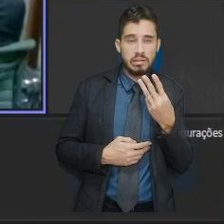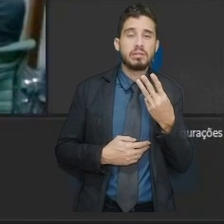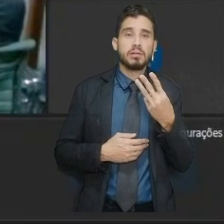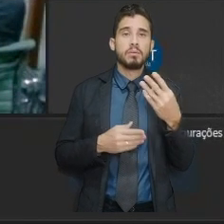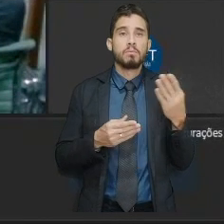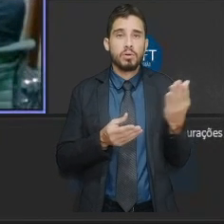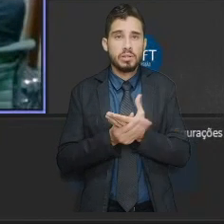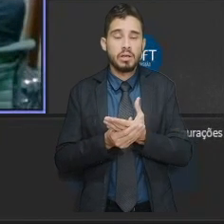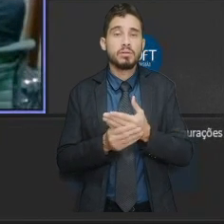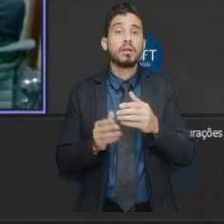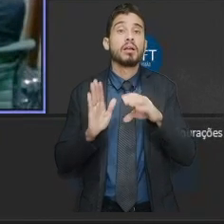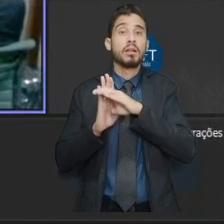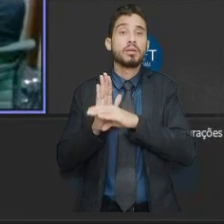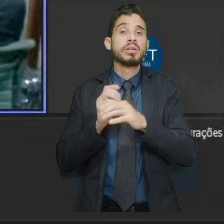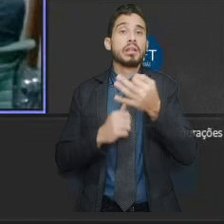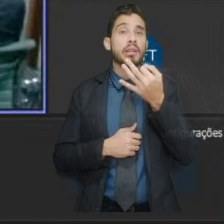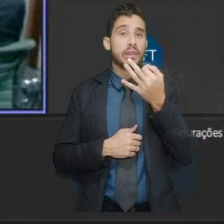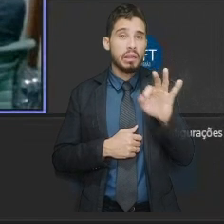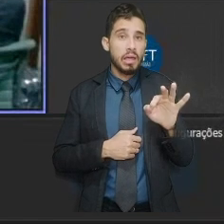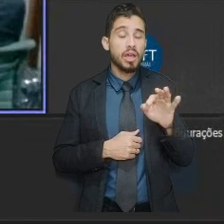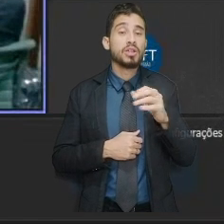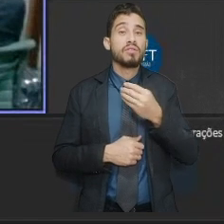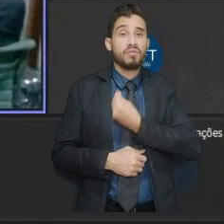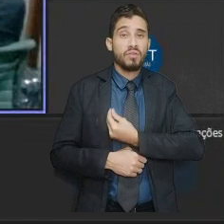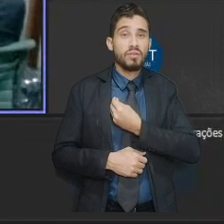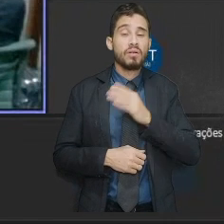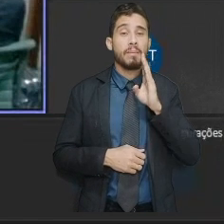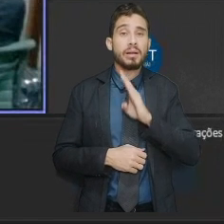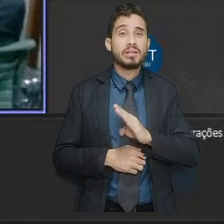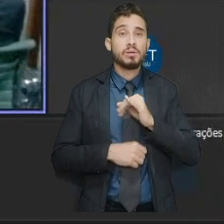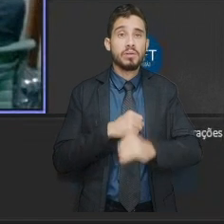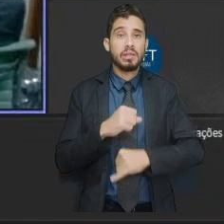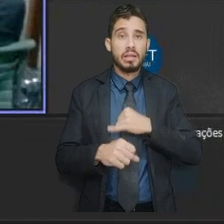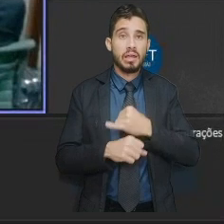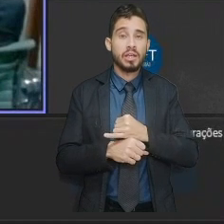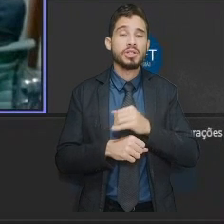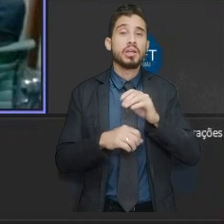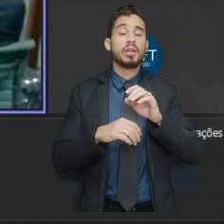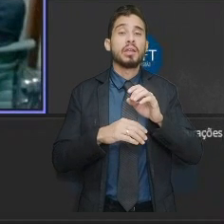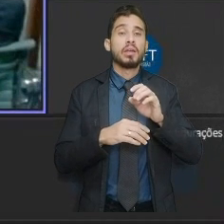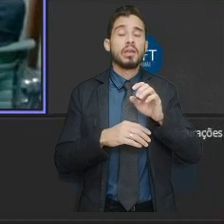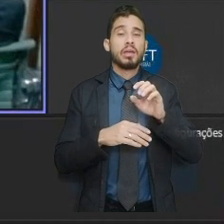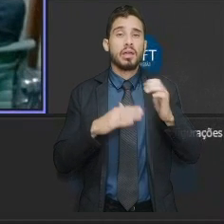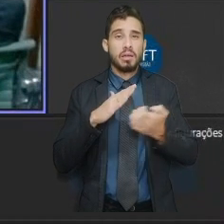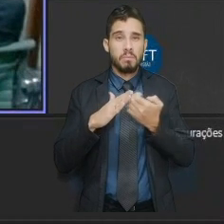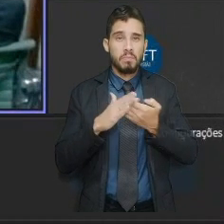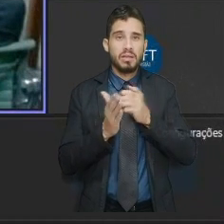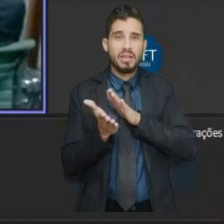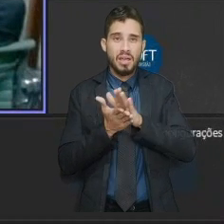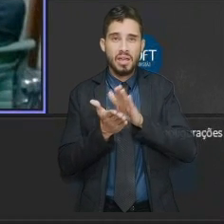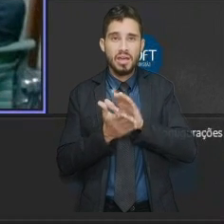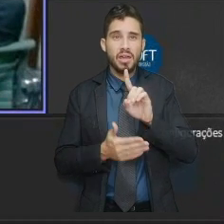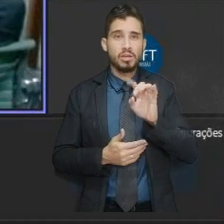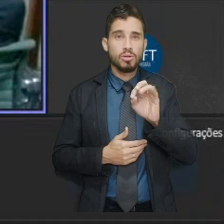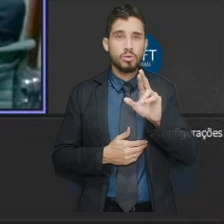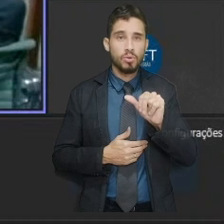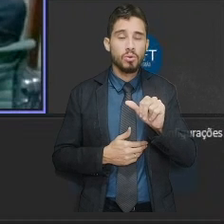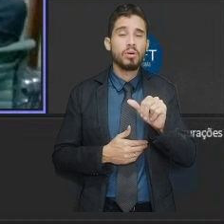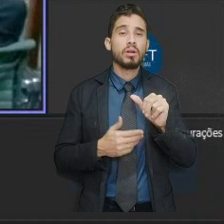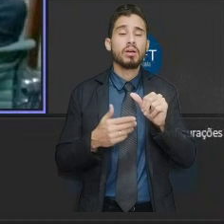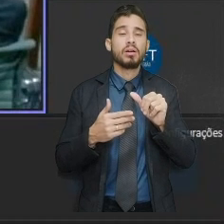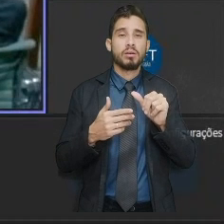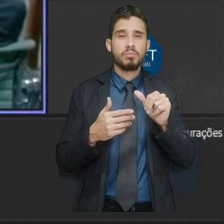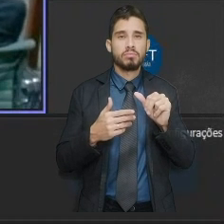processos. Lista 10, embargos de declaração dos réus Google Brasil Internet Limitada, Editora 247 Limitada, Pajussara